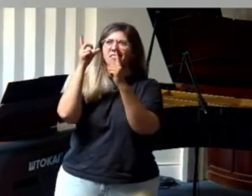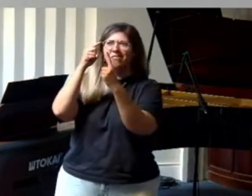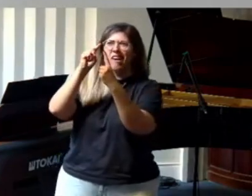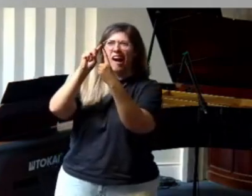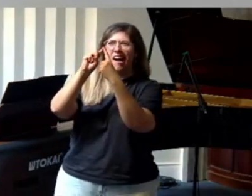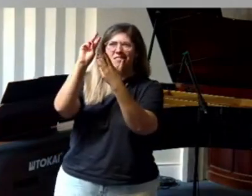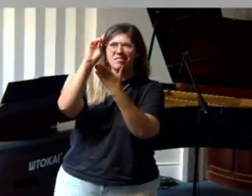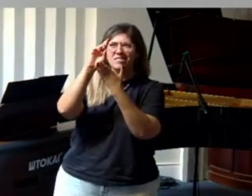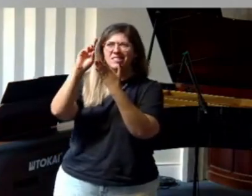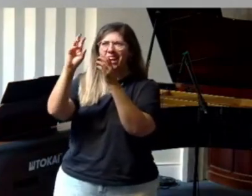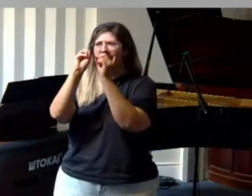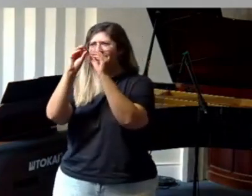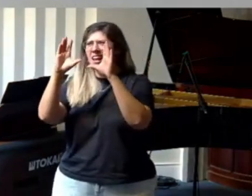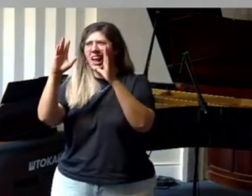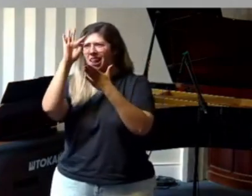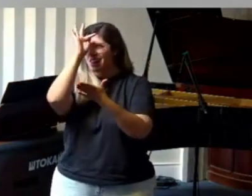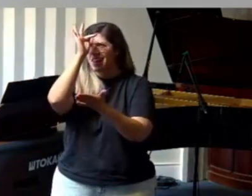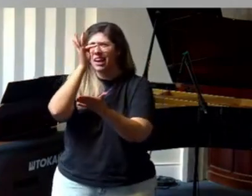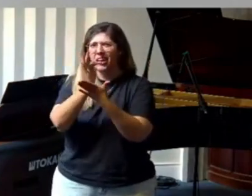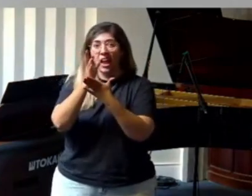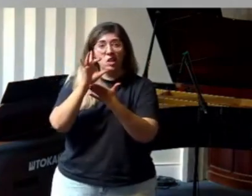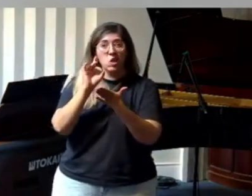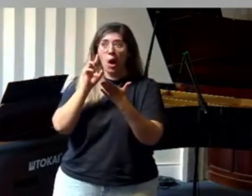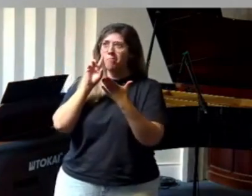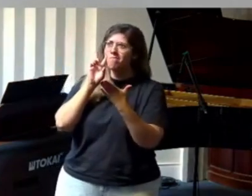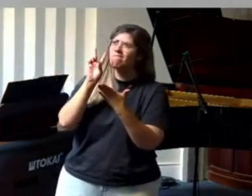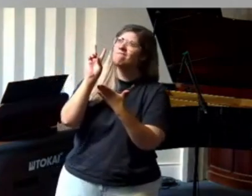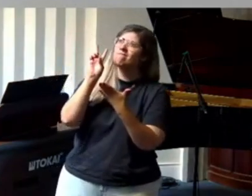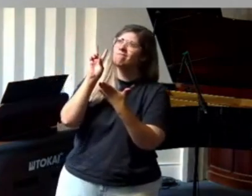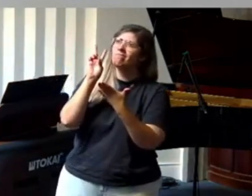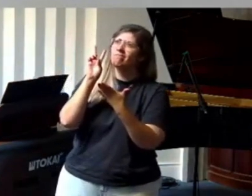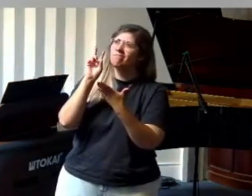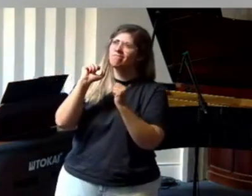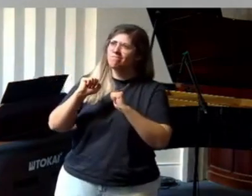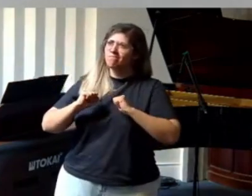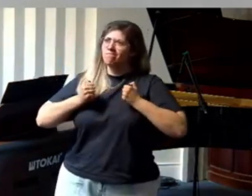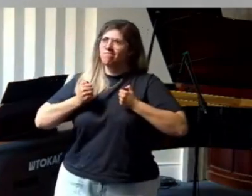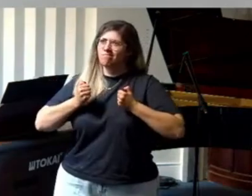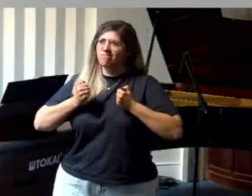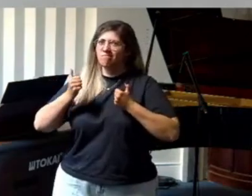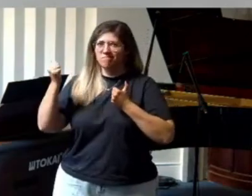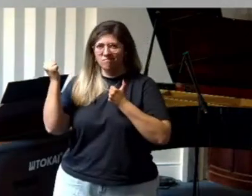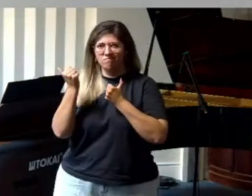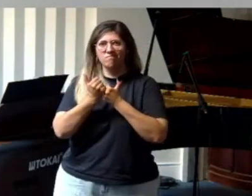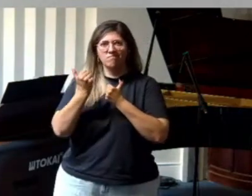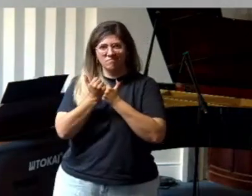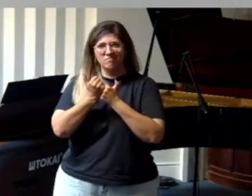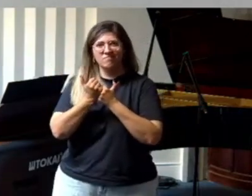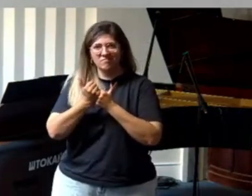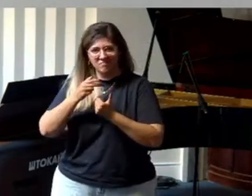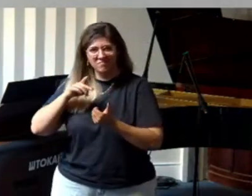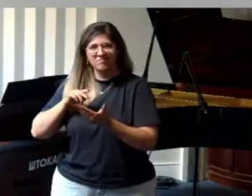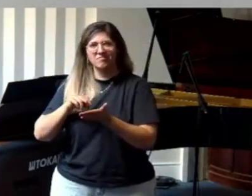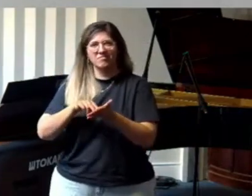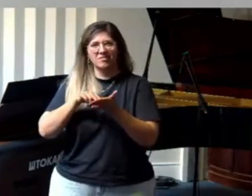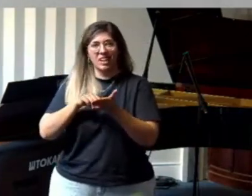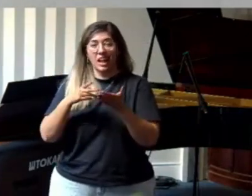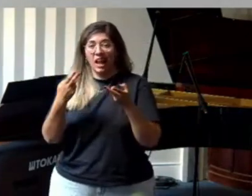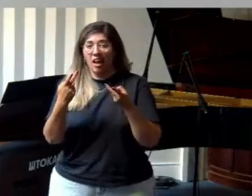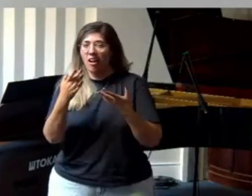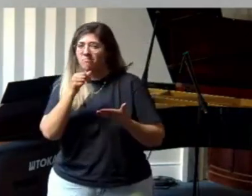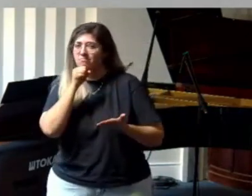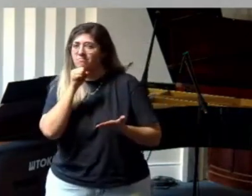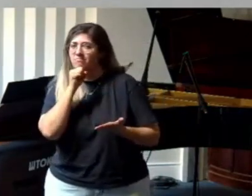autor e consumador da fé. É assim que muitos idosos estão aqui hoje, nessa manhã, para a glória de